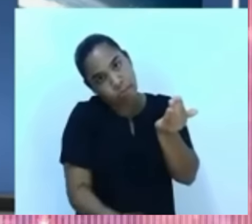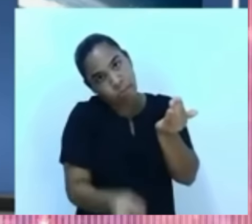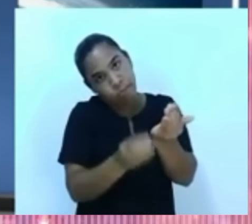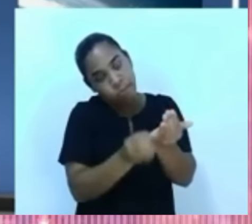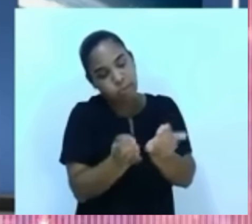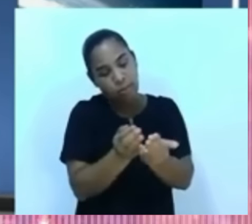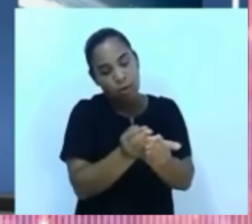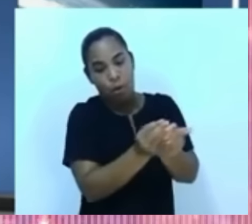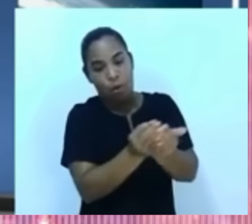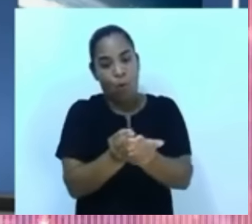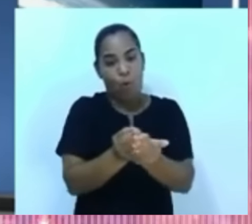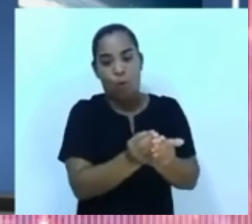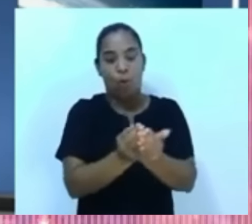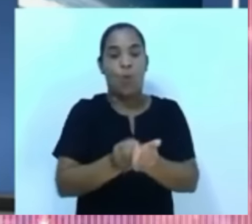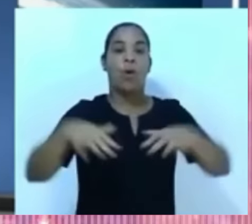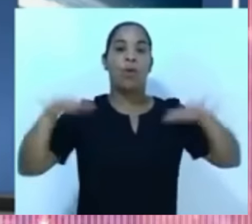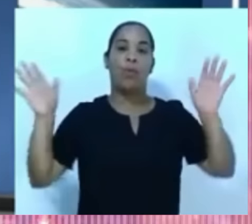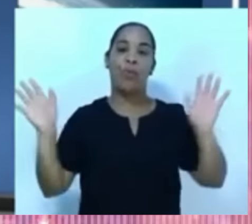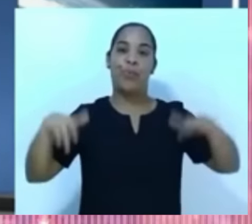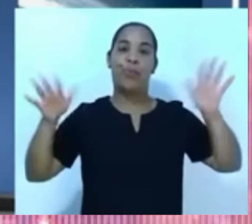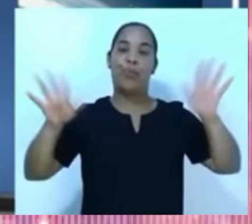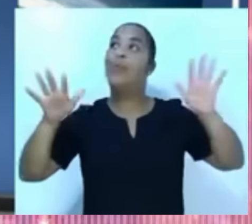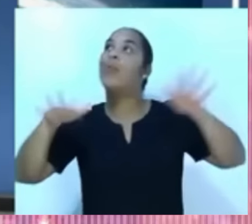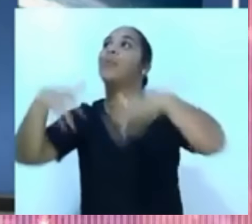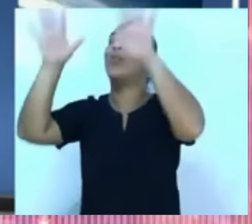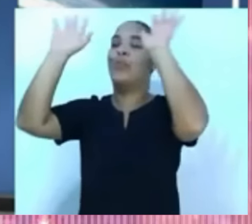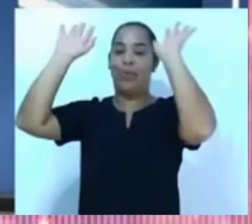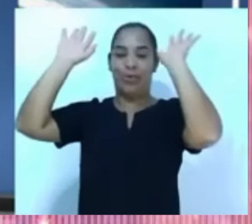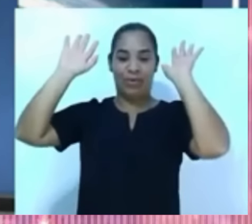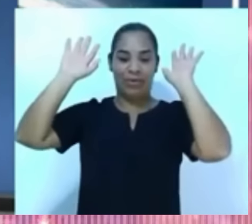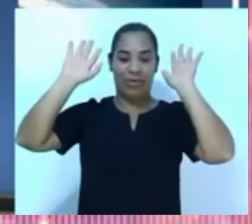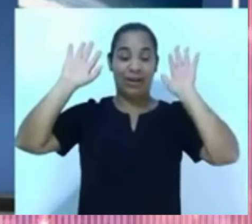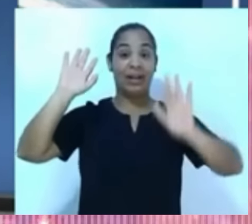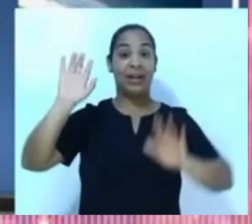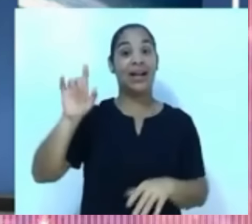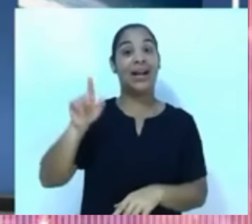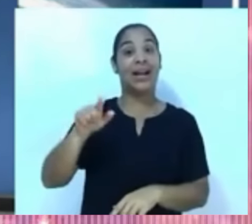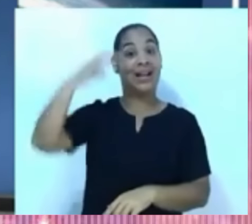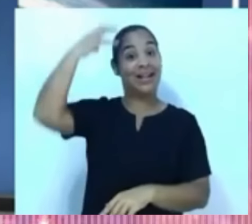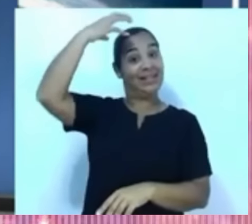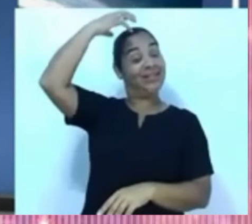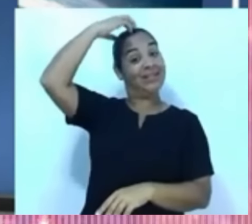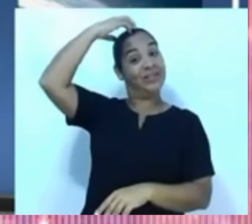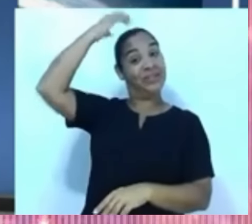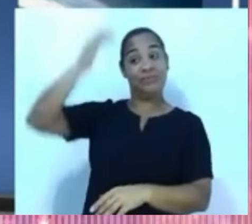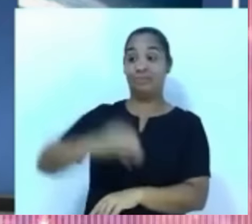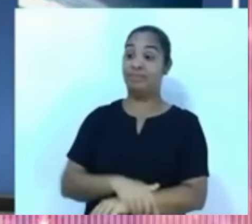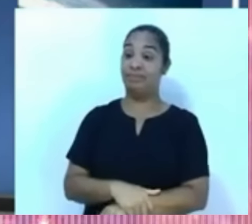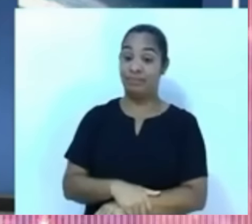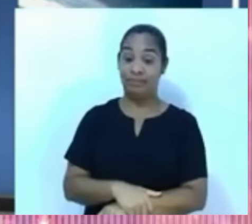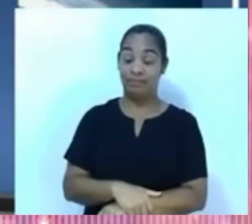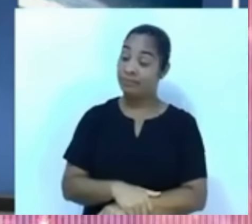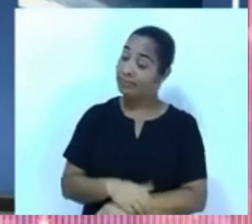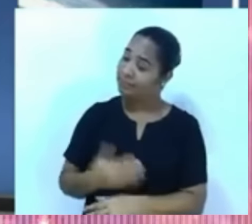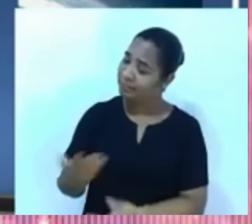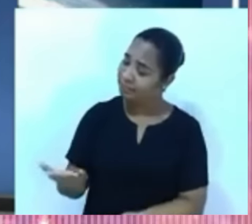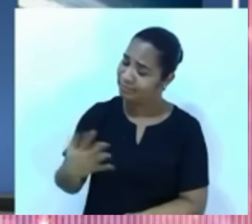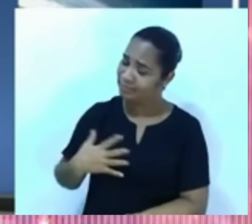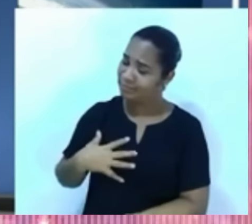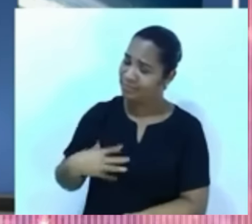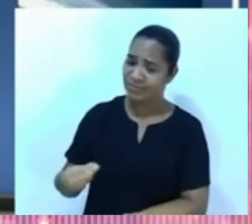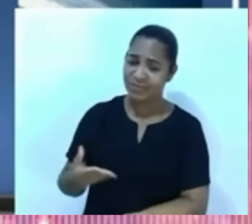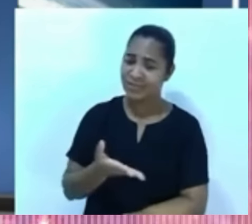sacudiu as asas e voou o rei sente um pouco de náusea e disse meu filho mas